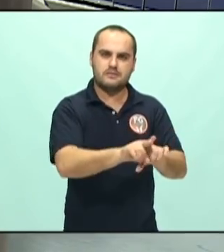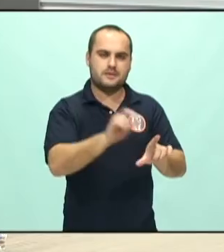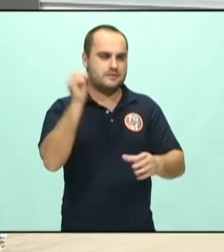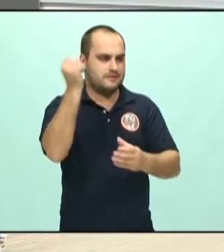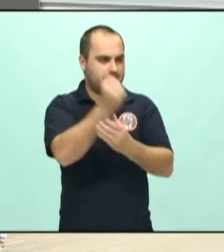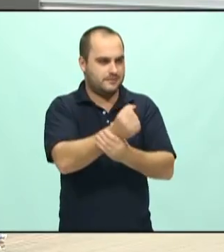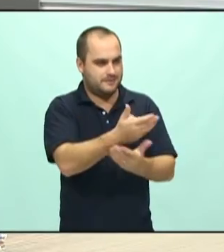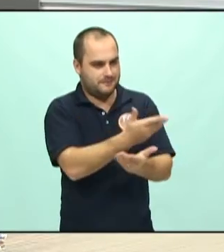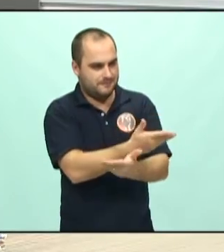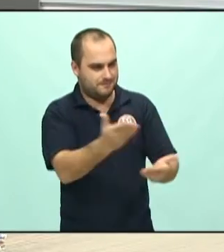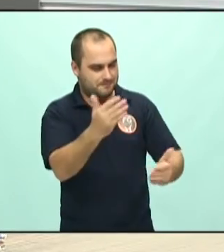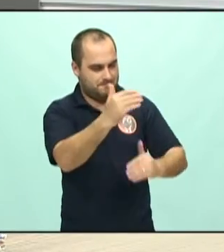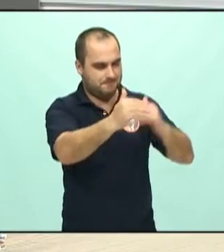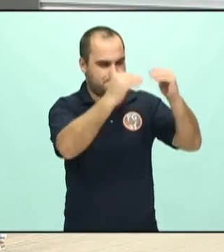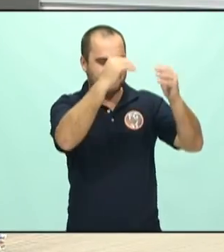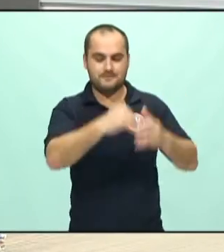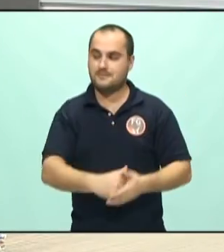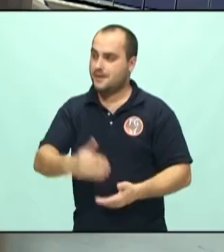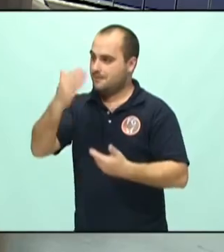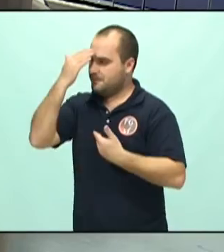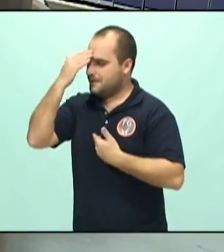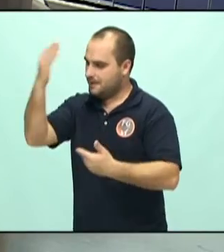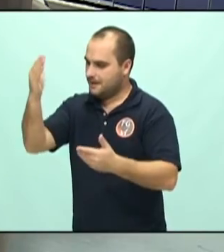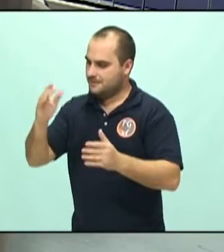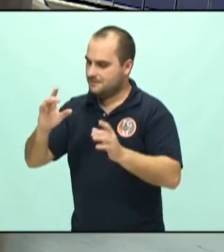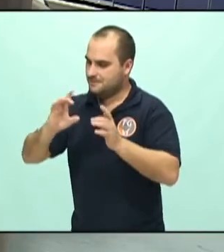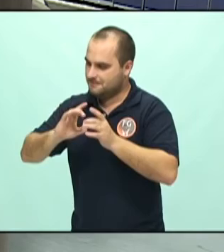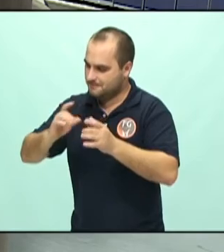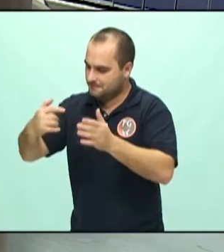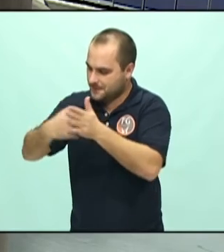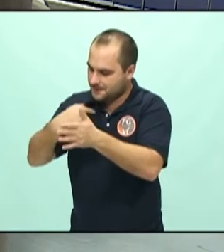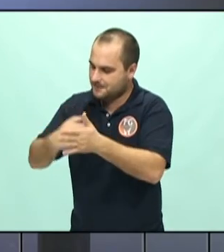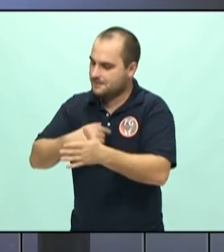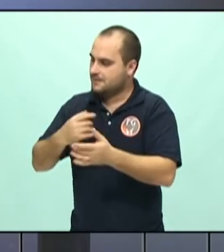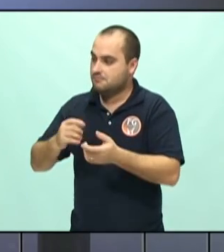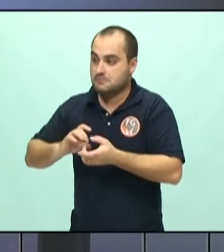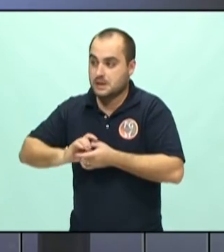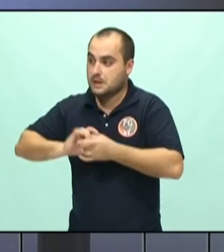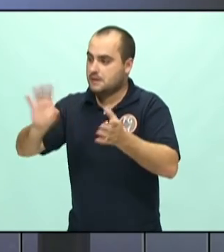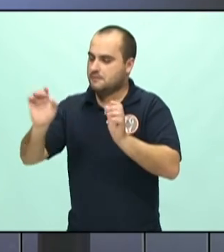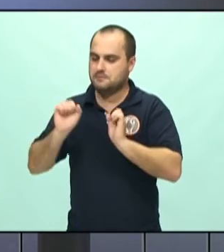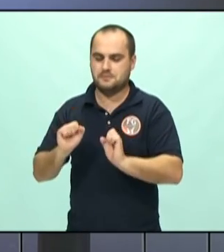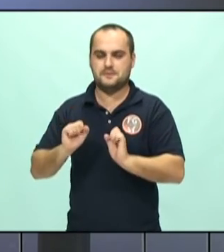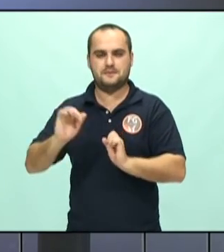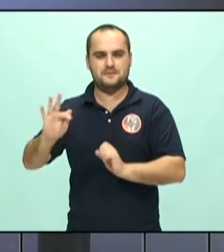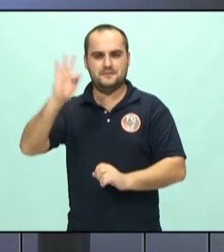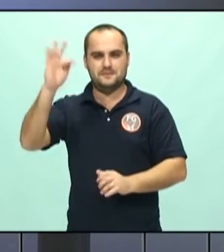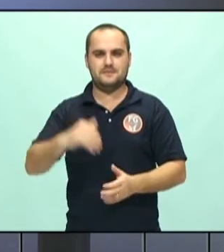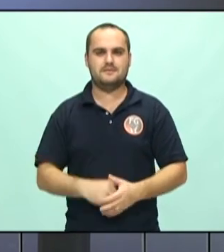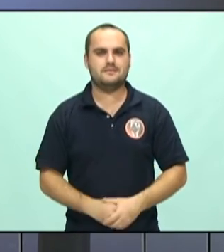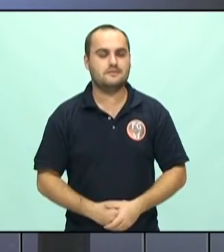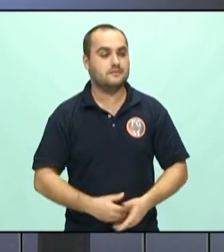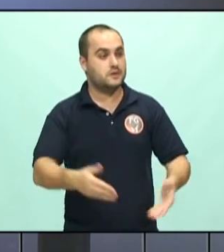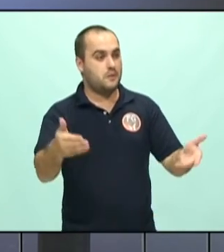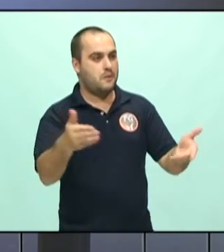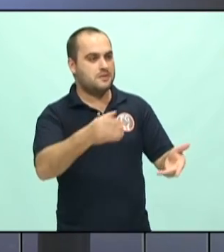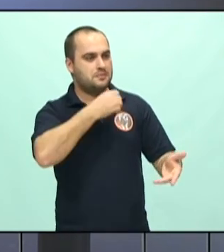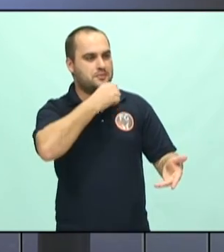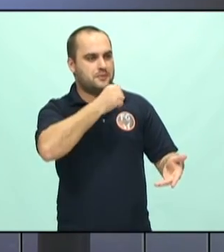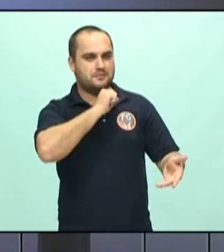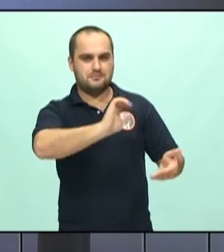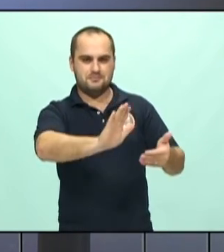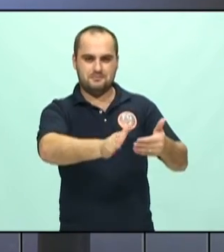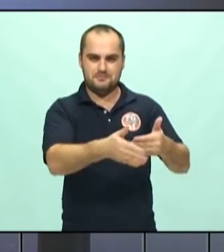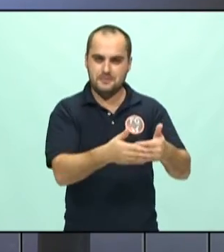muito obrigada pela está sendo só depois à disposição de vocês o câmera aberta de hoje fica por aqui você